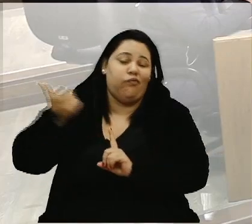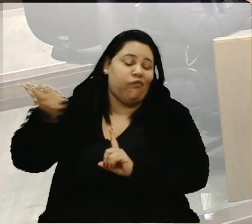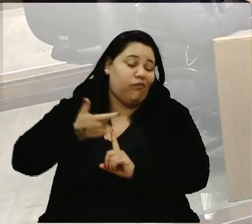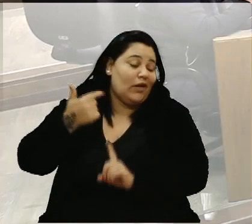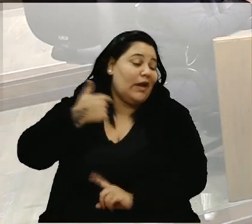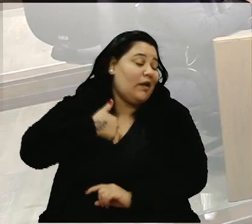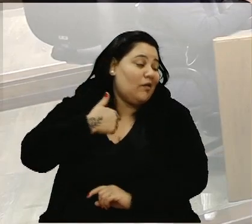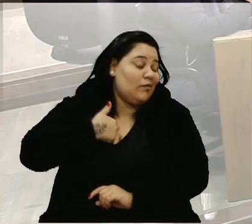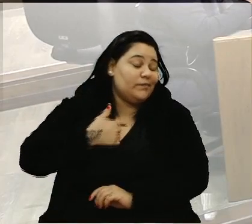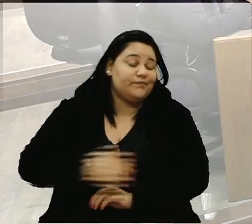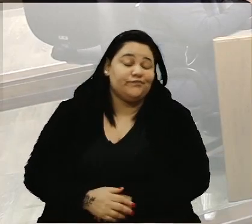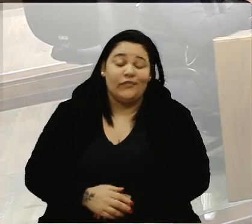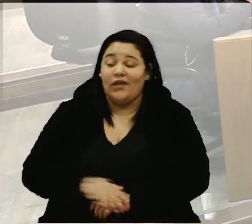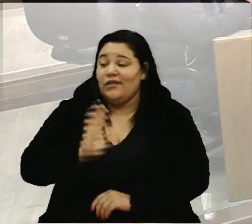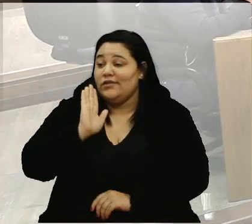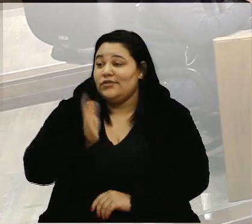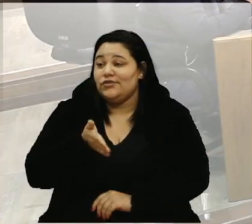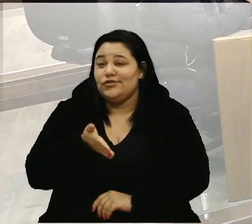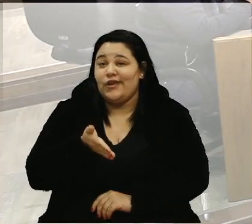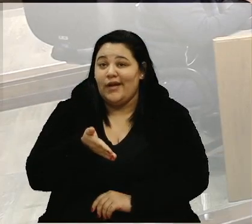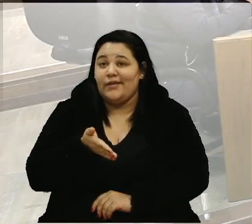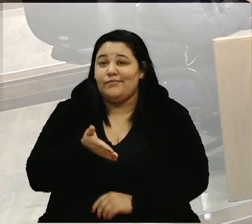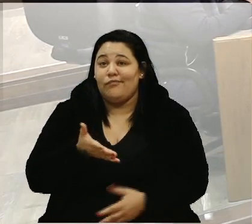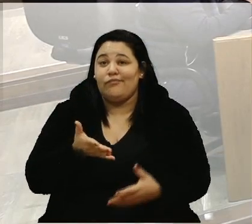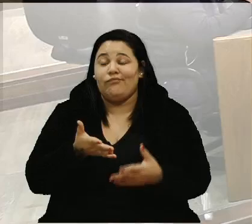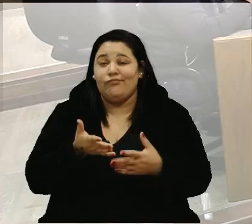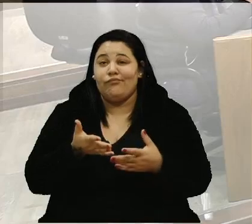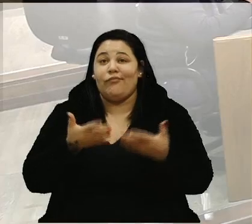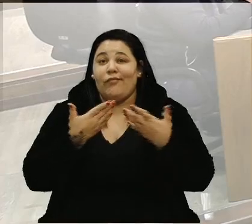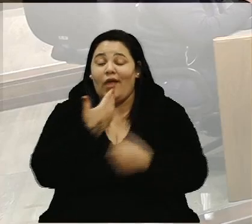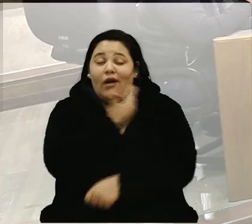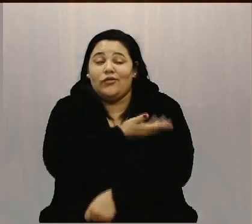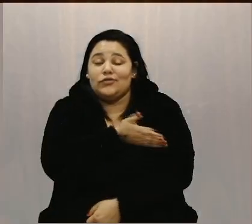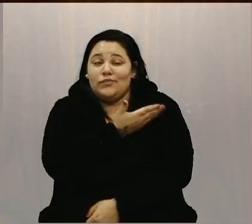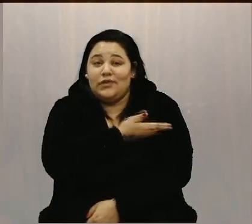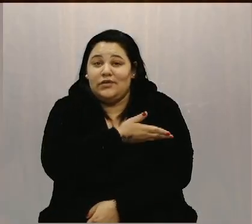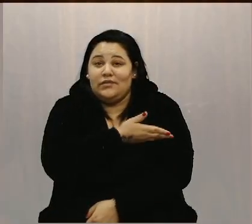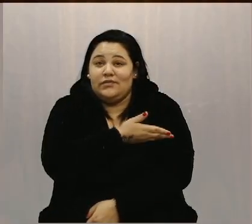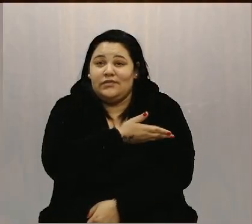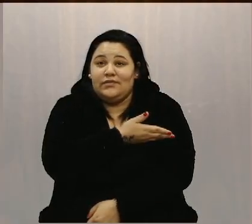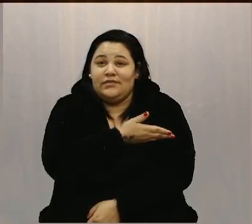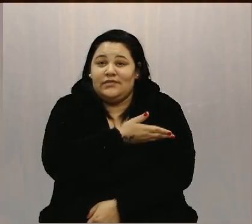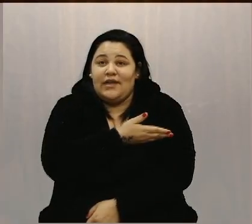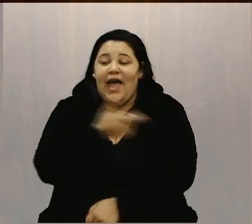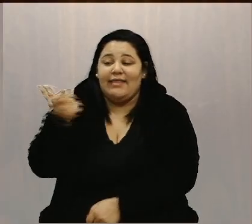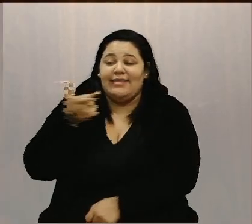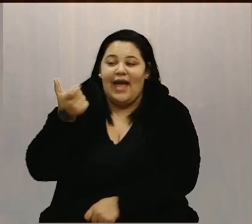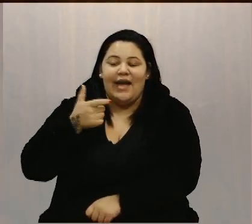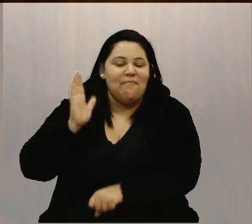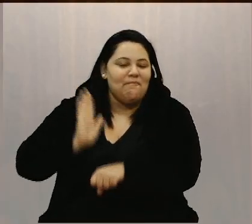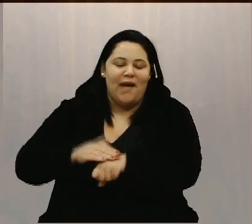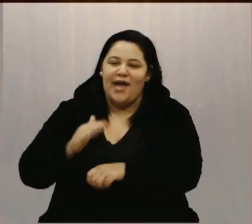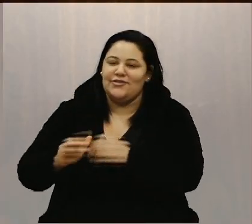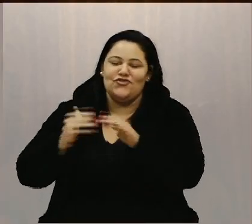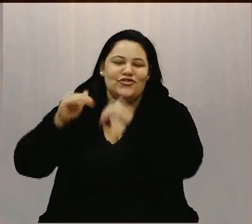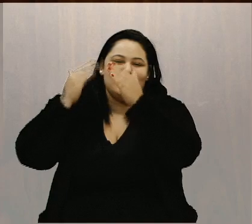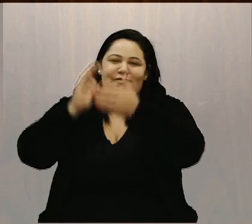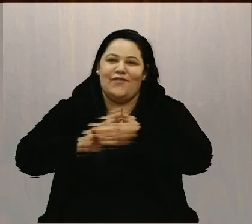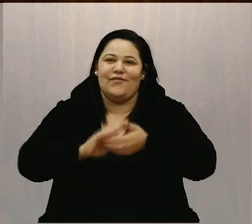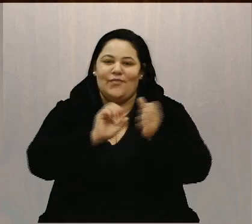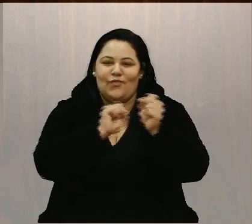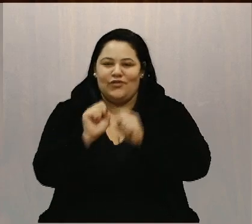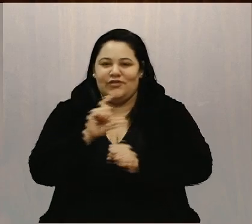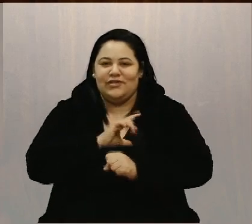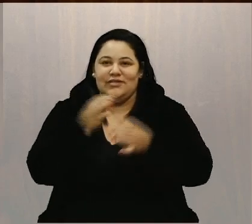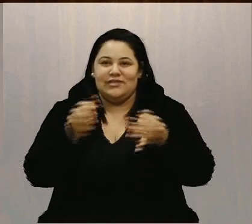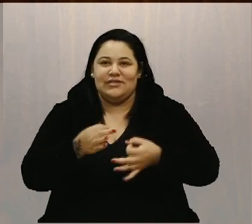Eu estou calejado nisso e estou aqui dentro, tá? E quanto mais ataco, mais a gente cresce, pode ter certeza. E eu até pedi uma